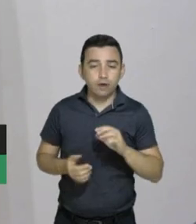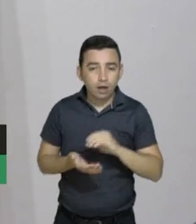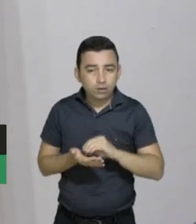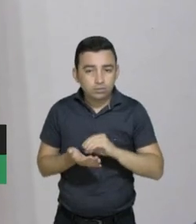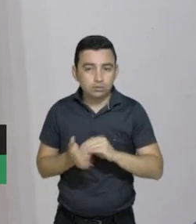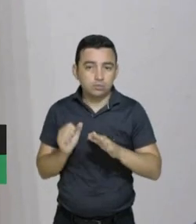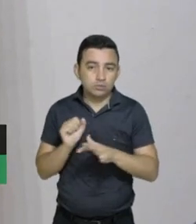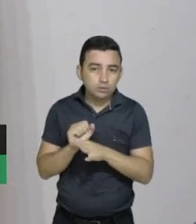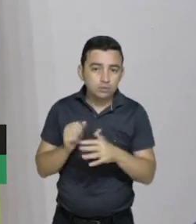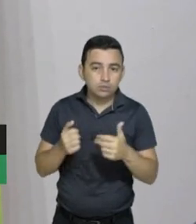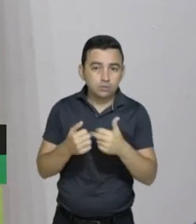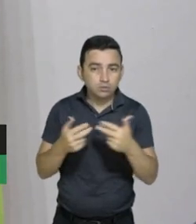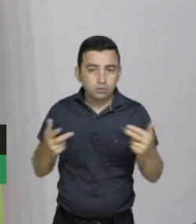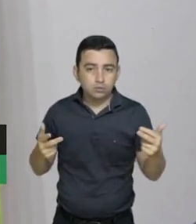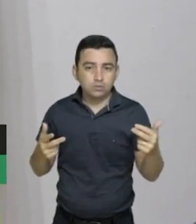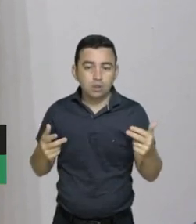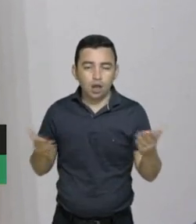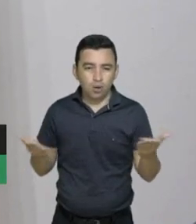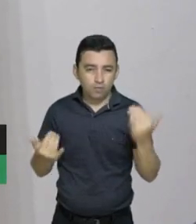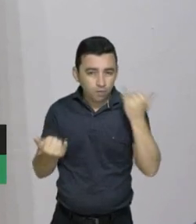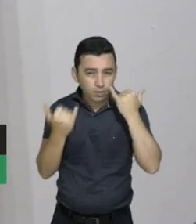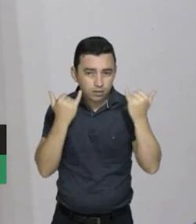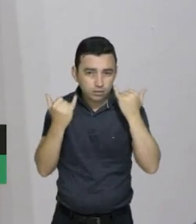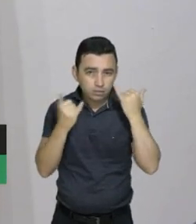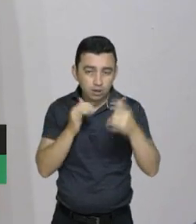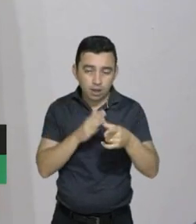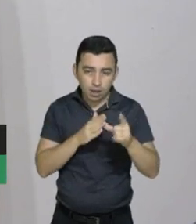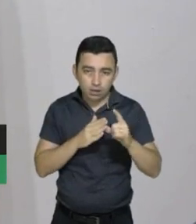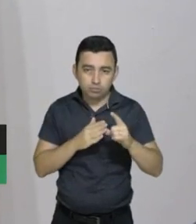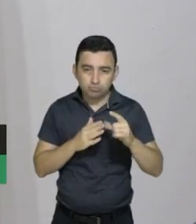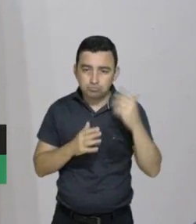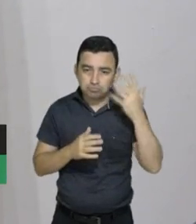E essas informações trazidas já que mereceram